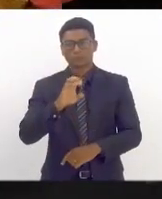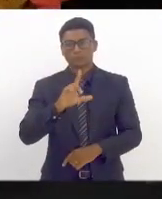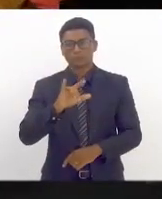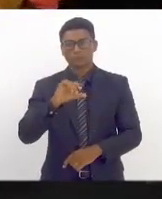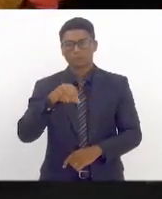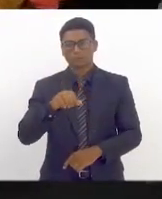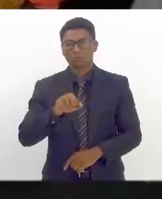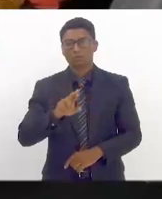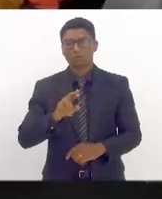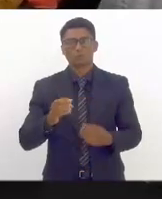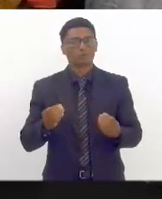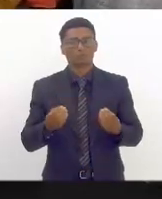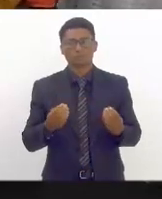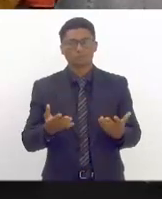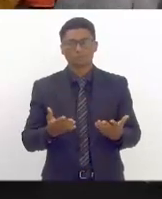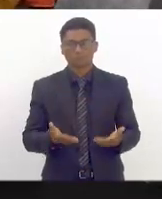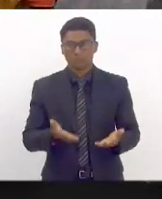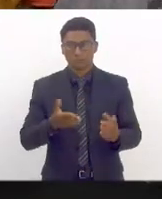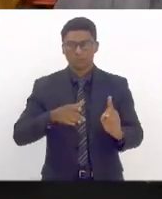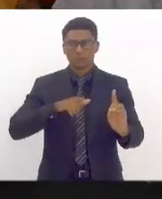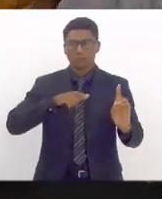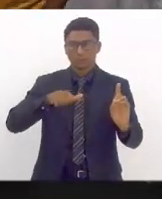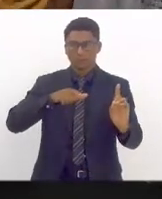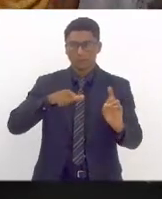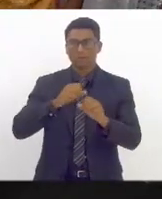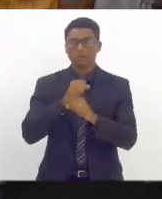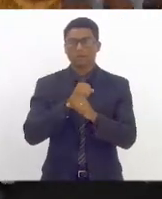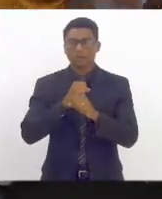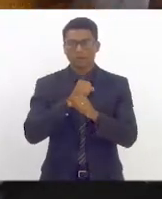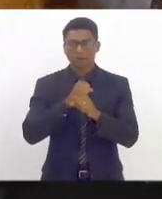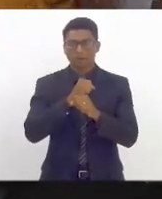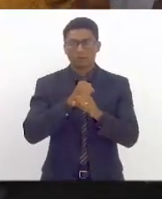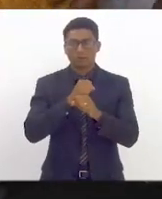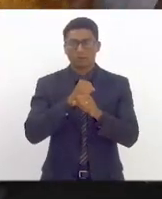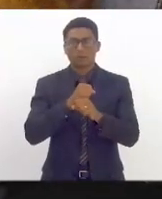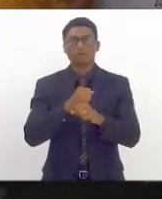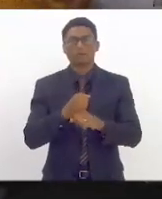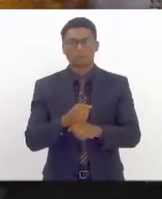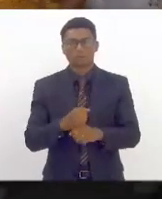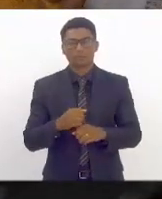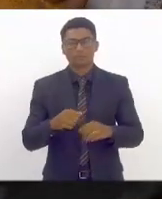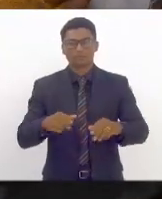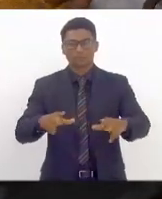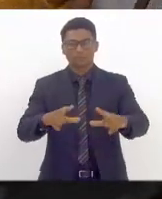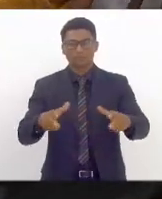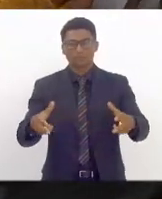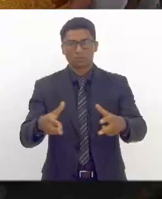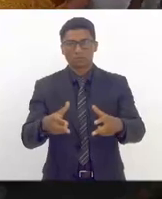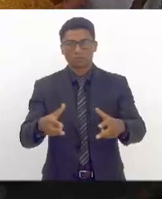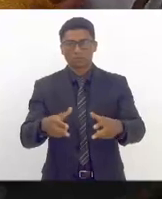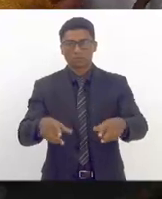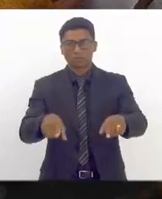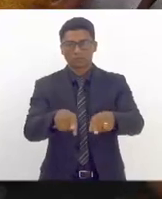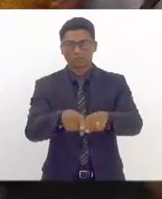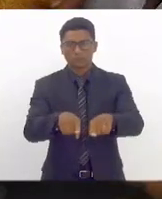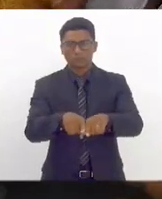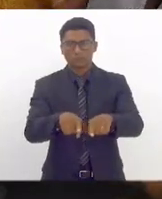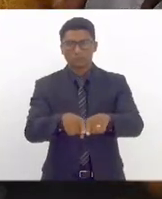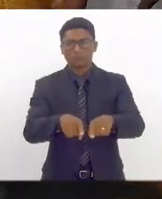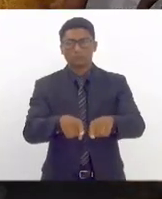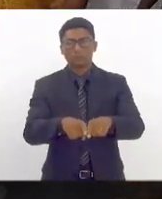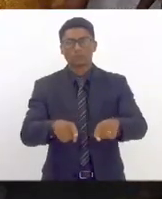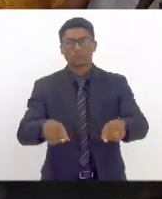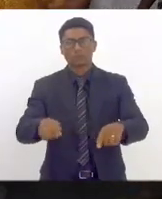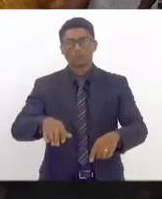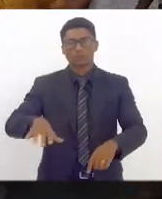Coelho pelo reconhecimento do trabalho por todos os anos servidos serviços prestados na comissão assim como todo setor